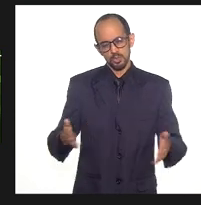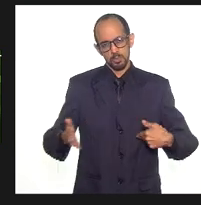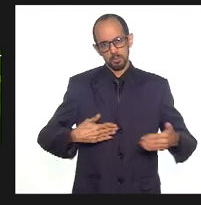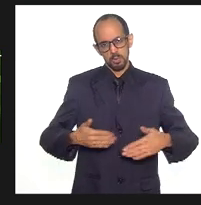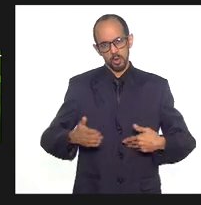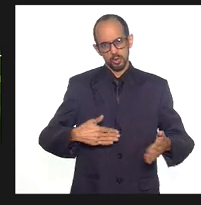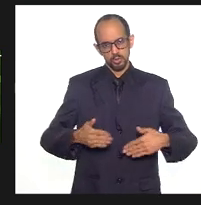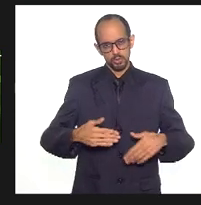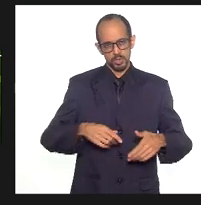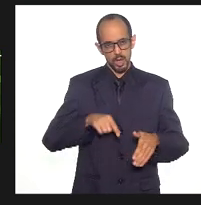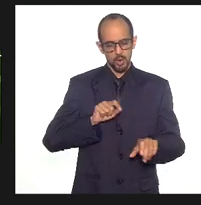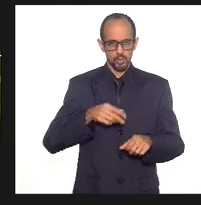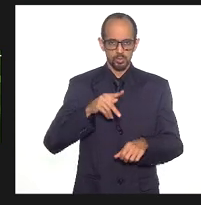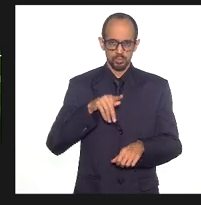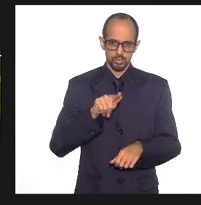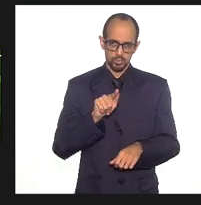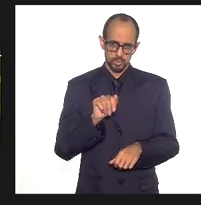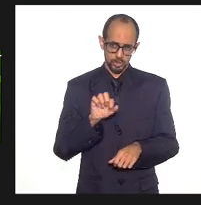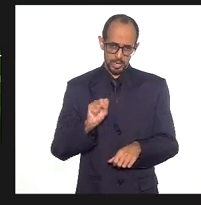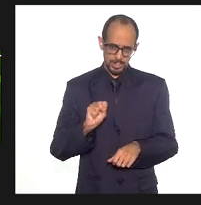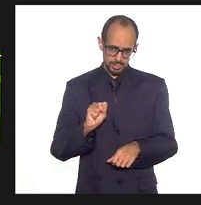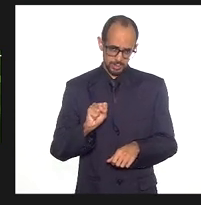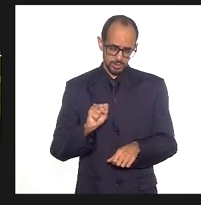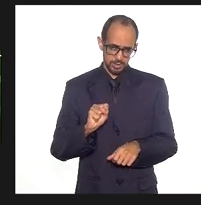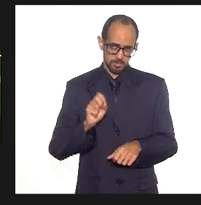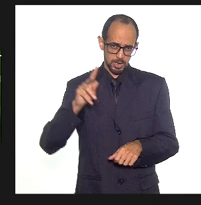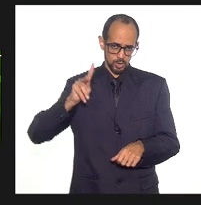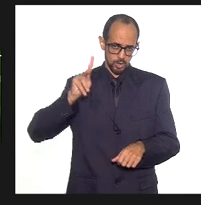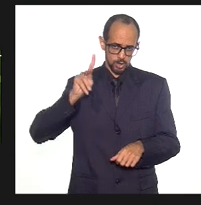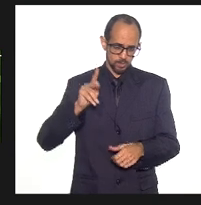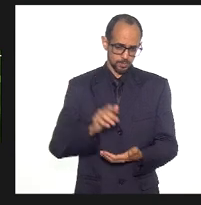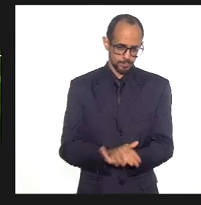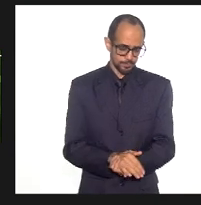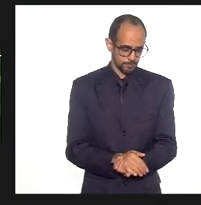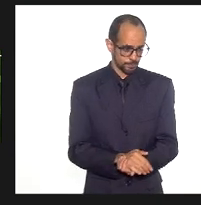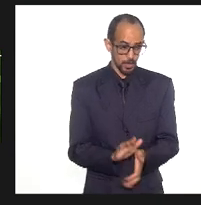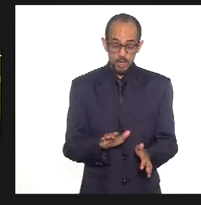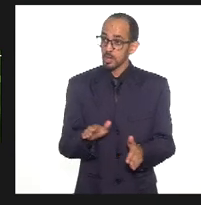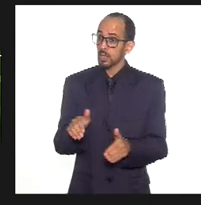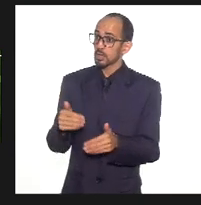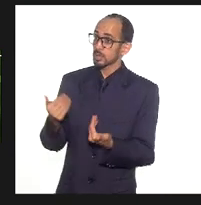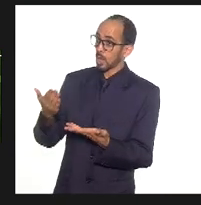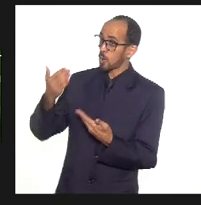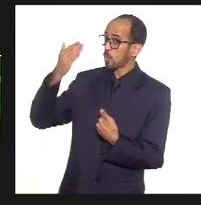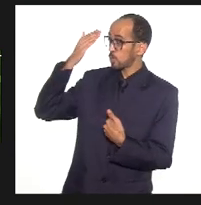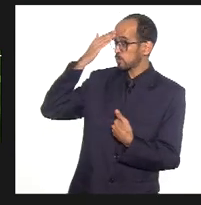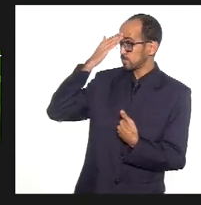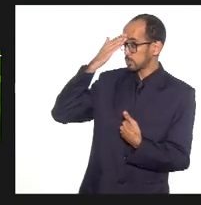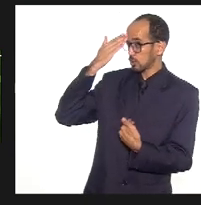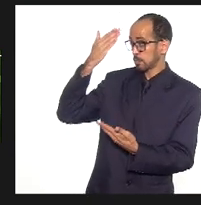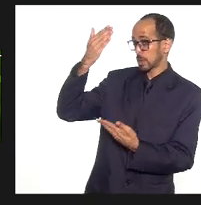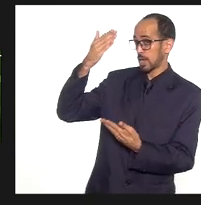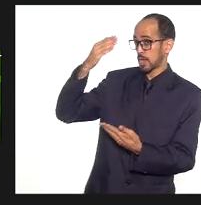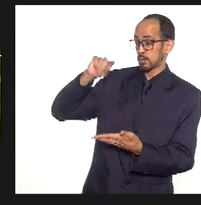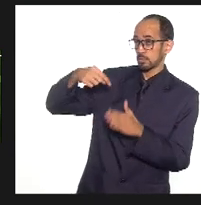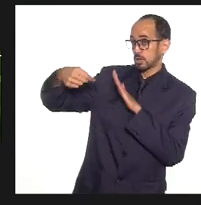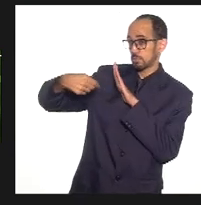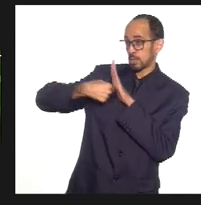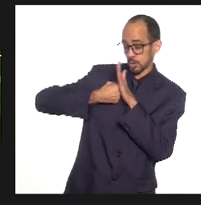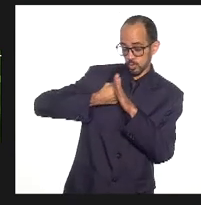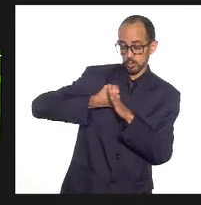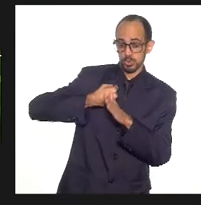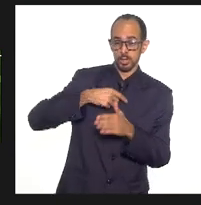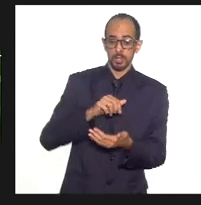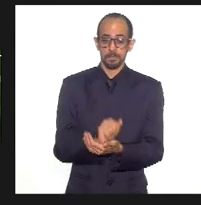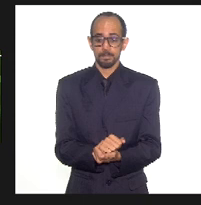exploração de petróleo e gás. Por favor. Muito bem, deputado. Obrigado pela pergunta. Eu acho que a Petrobras